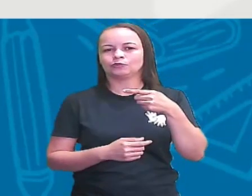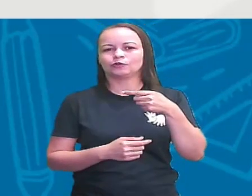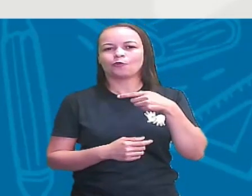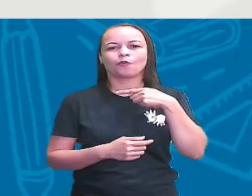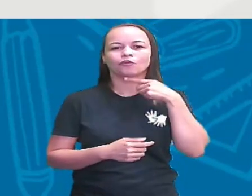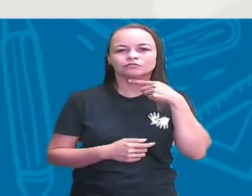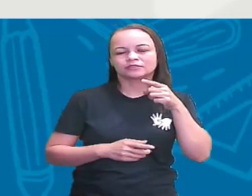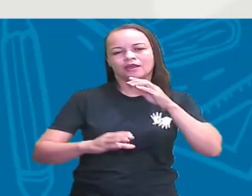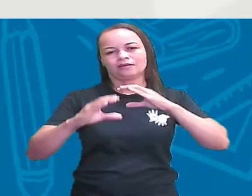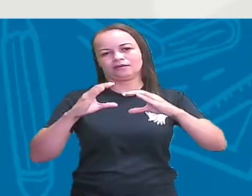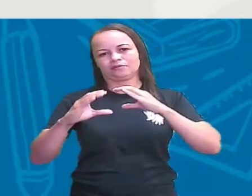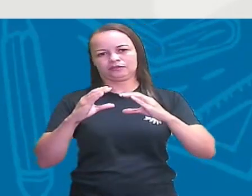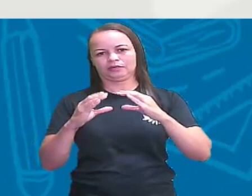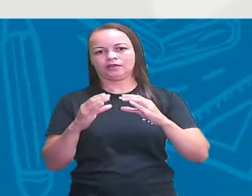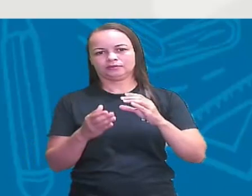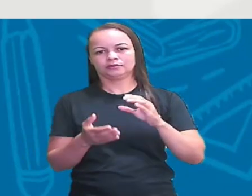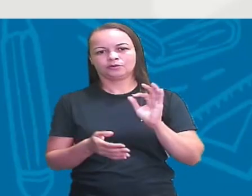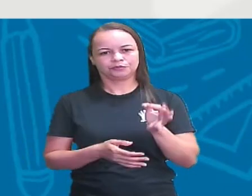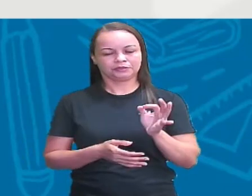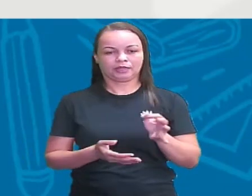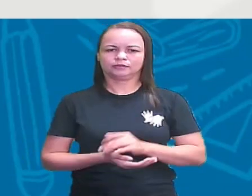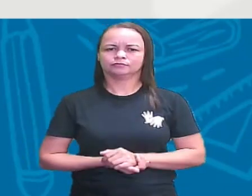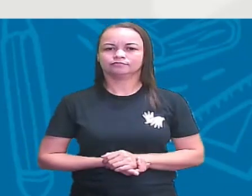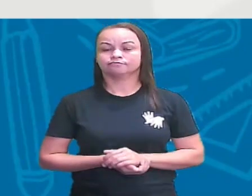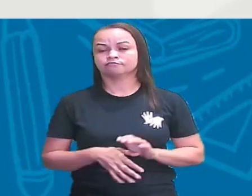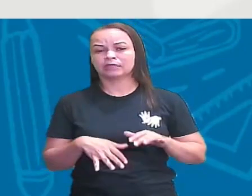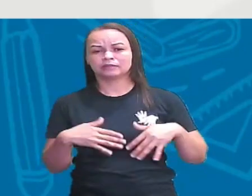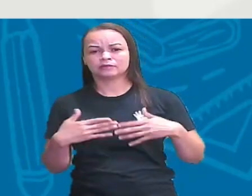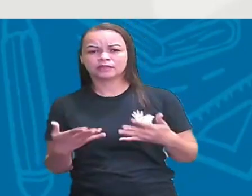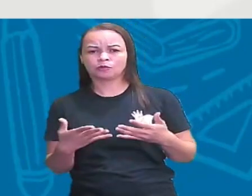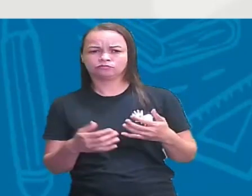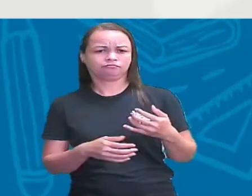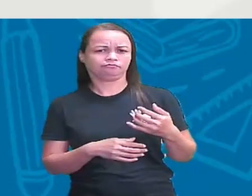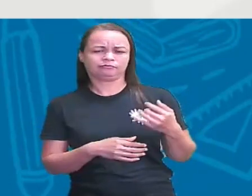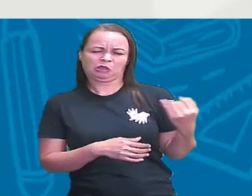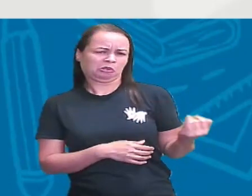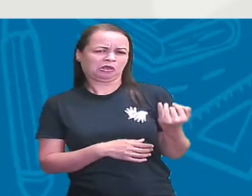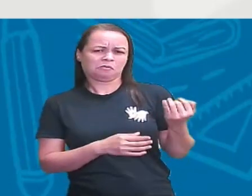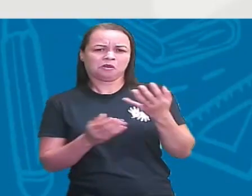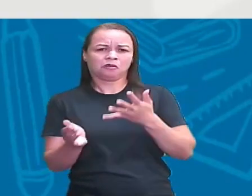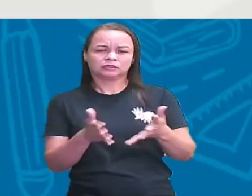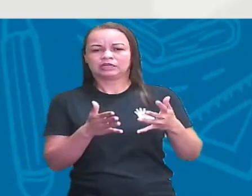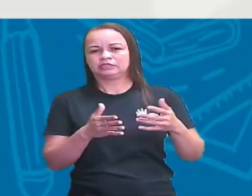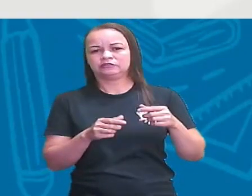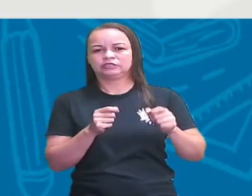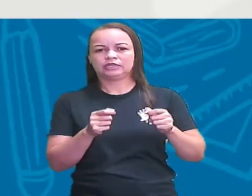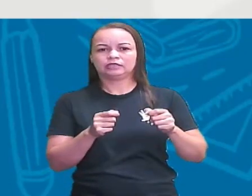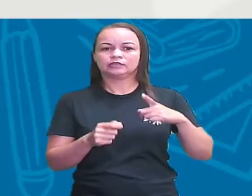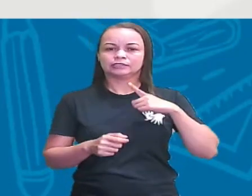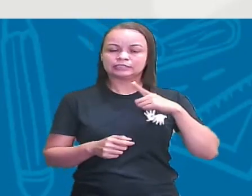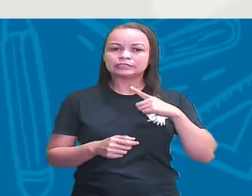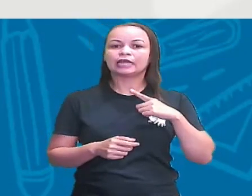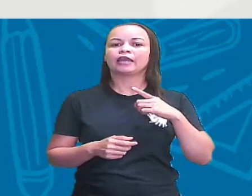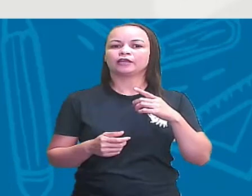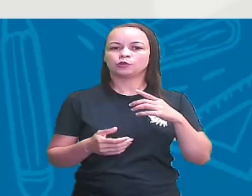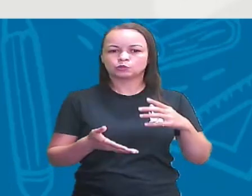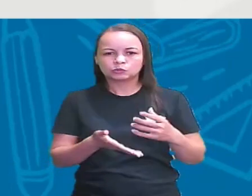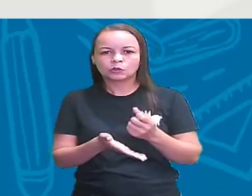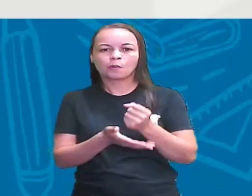né? Então não valeu a pena, não importa se você tem um domínio da gramática, mas se você não tem um